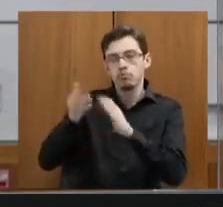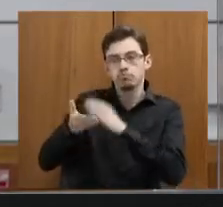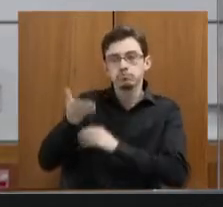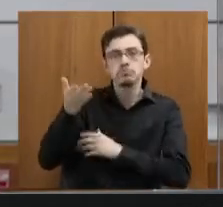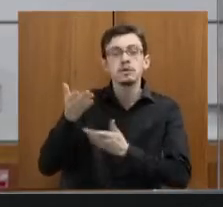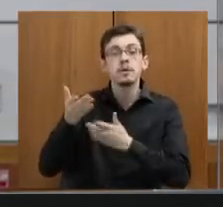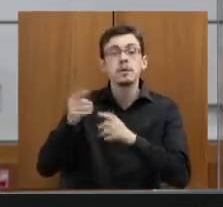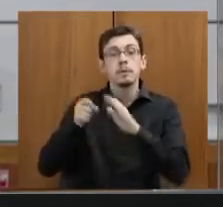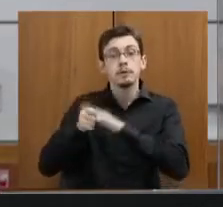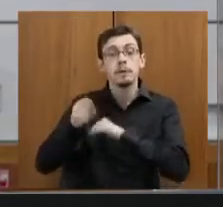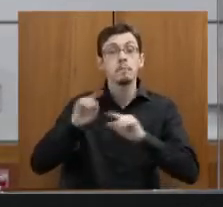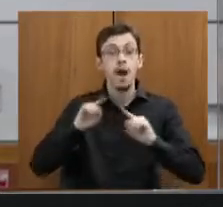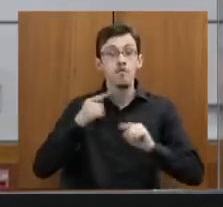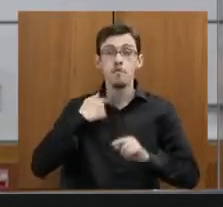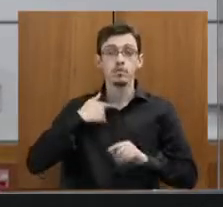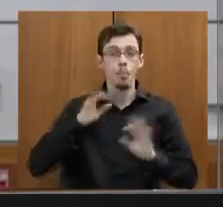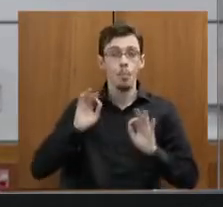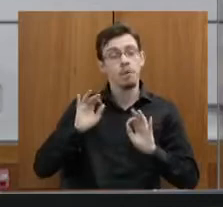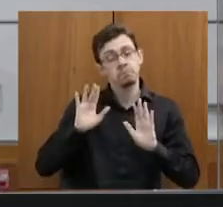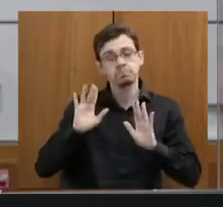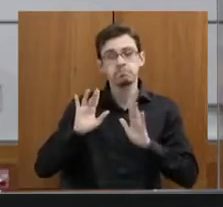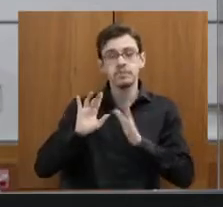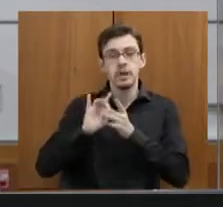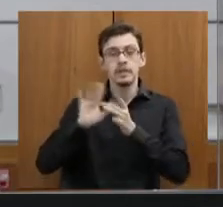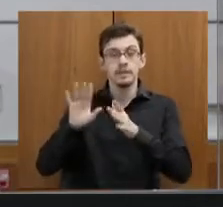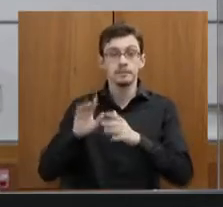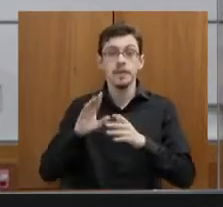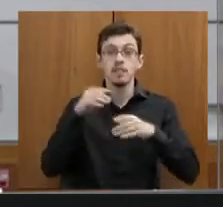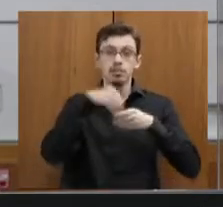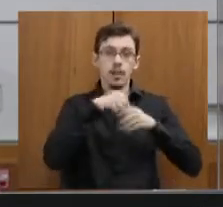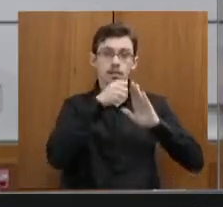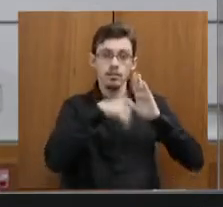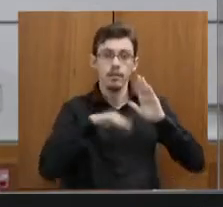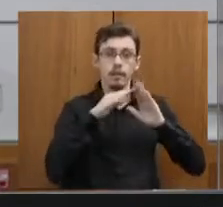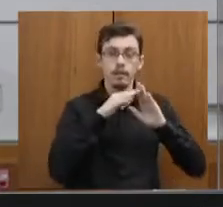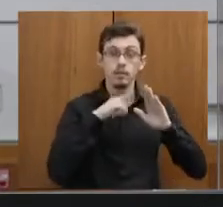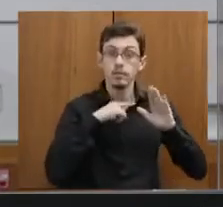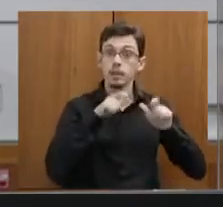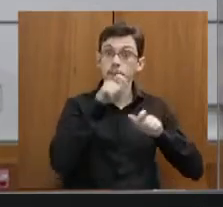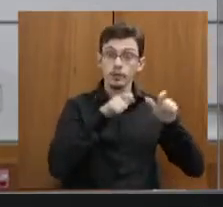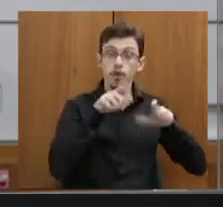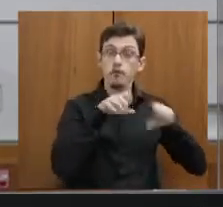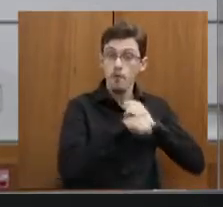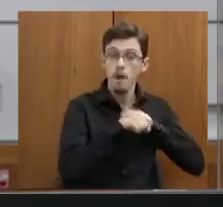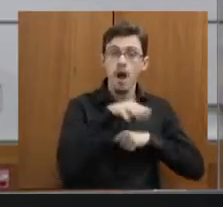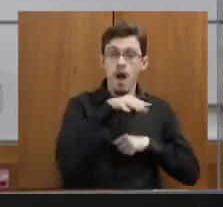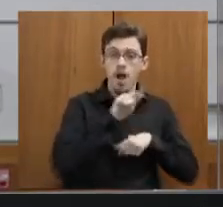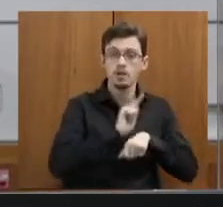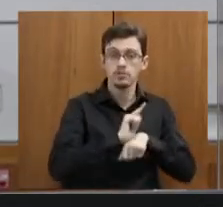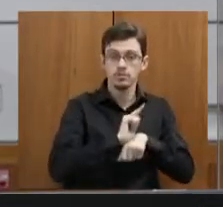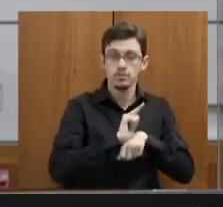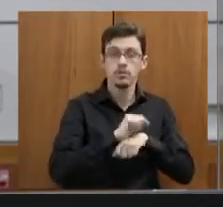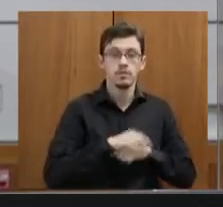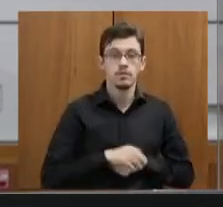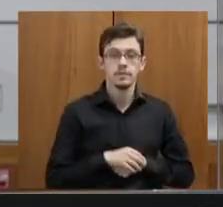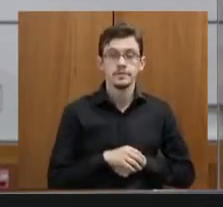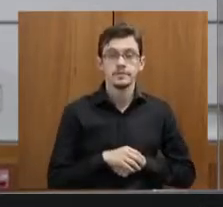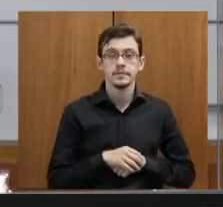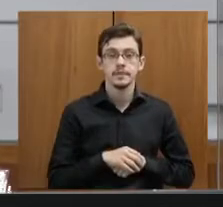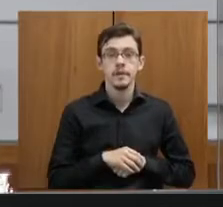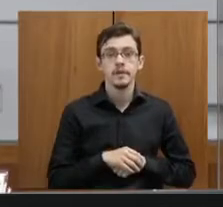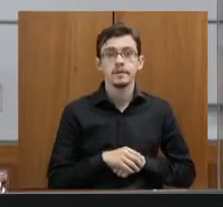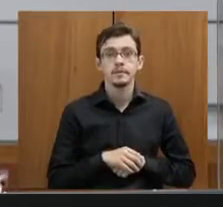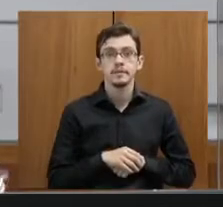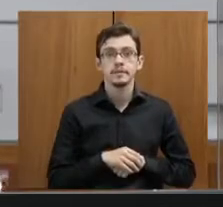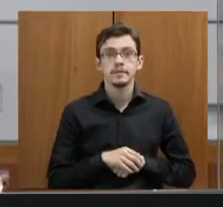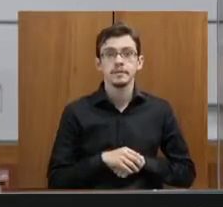coisas a partir das nossas 300 nós temos as nossas casas algumas pessoas formadas na área de gestão né ou Nossa na sua